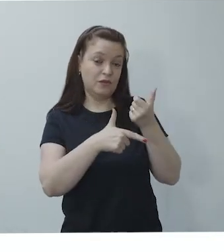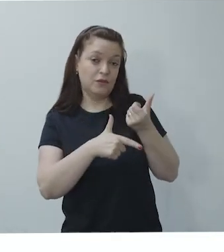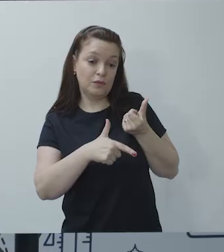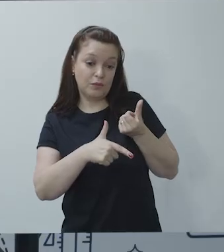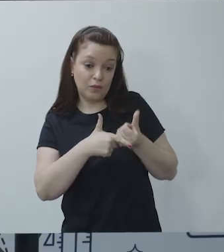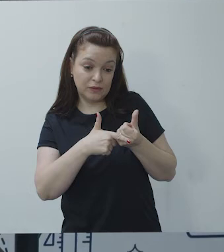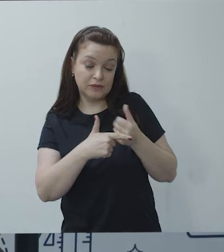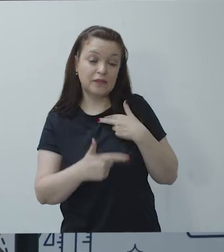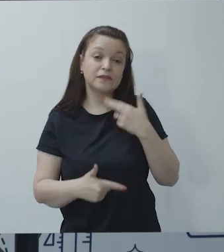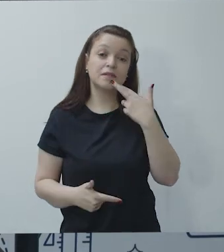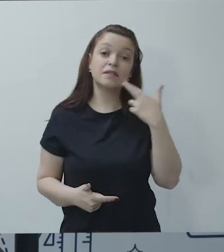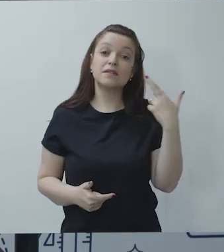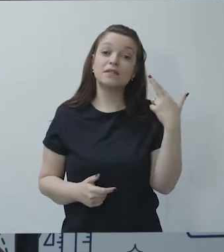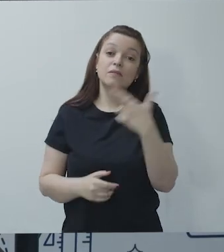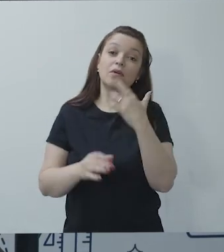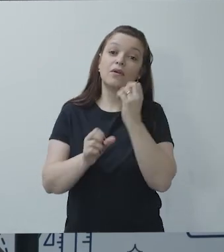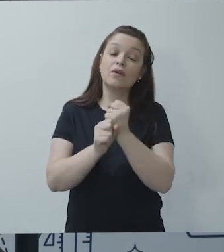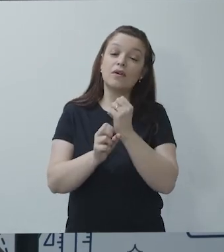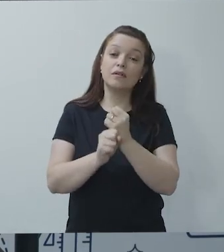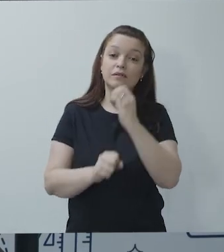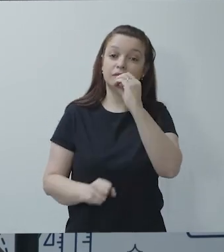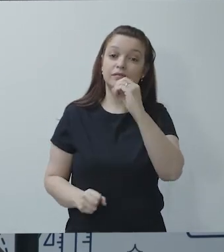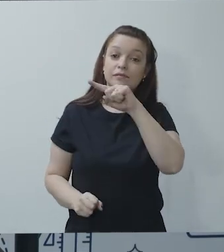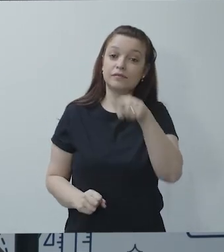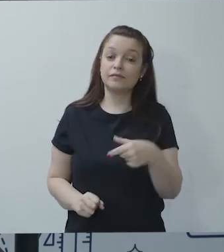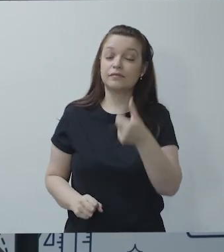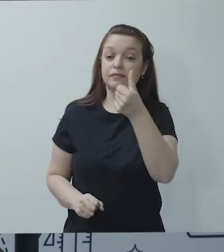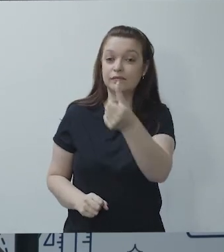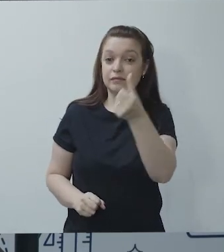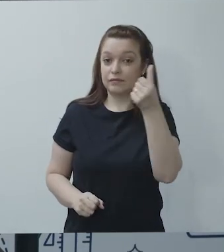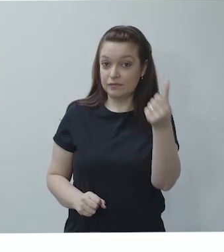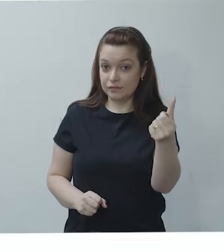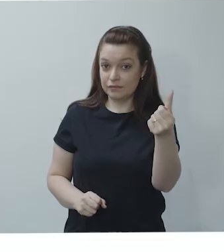usando a calculadora, eu tenho o resultado de